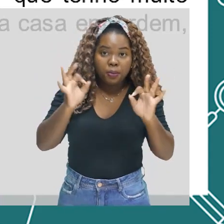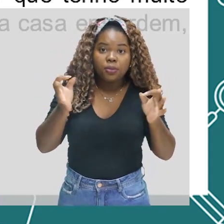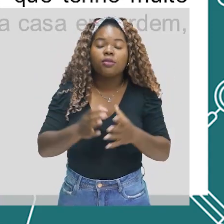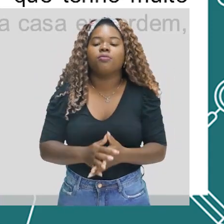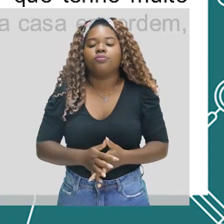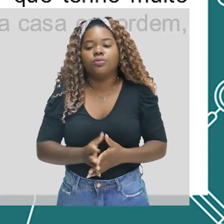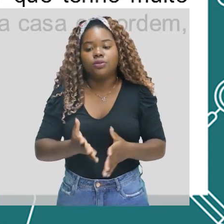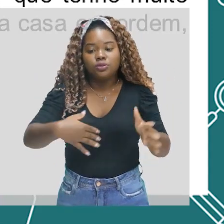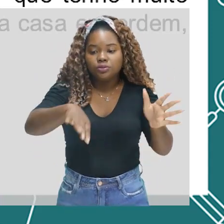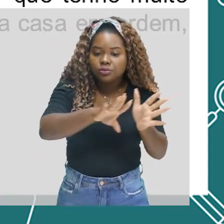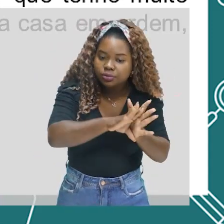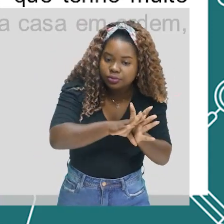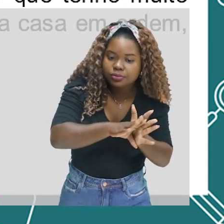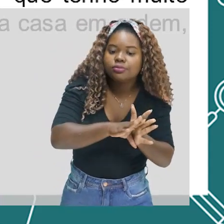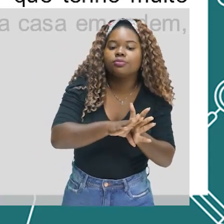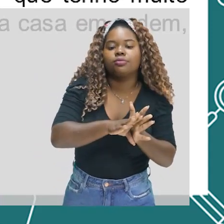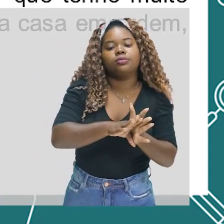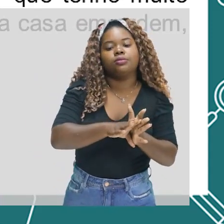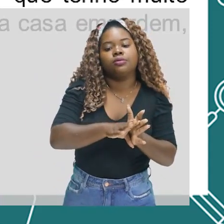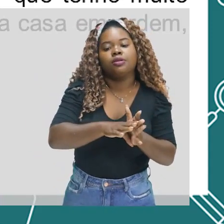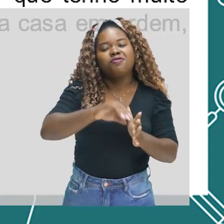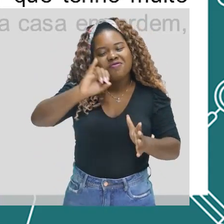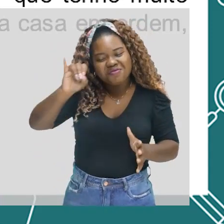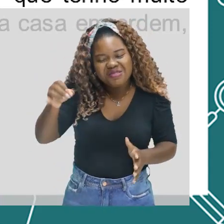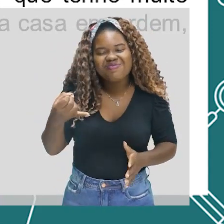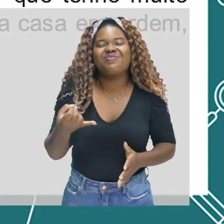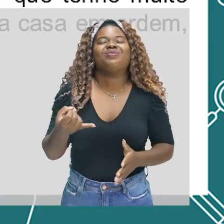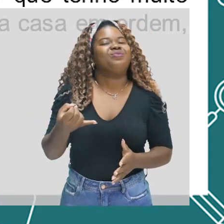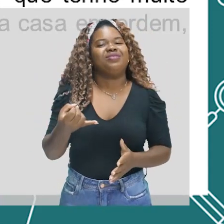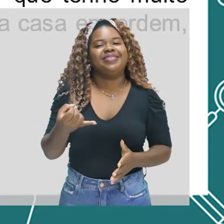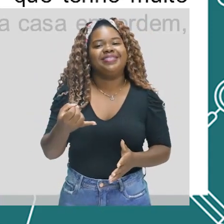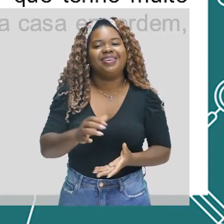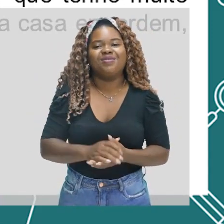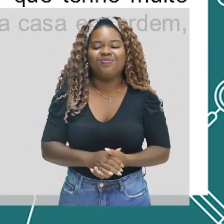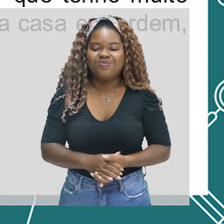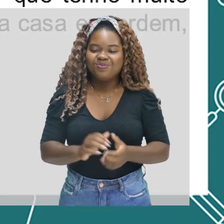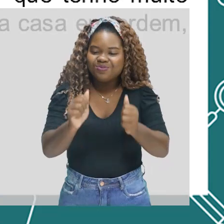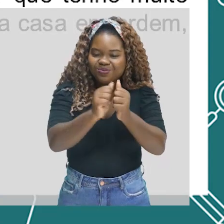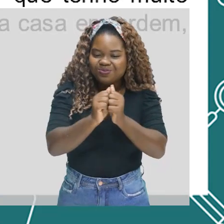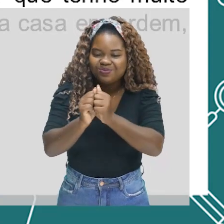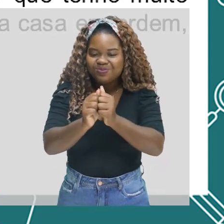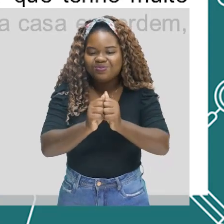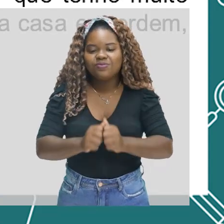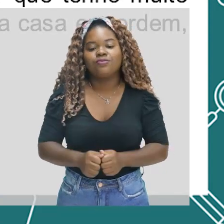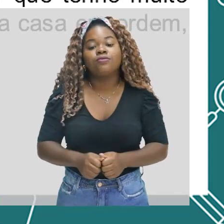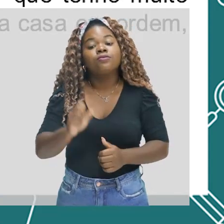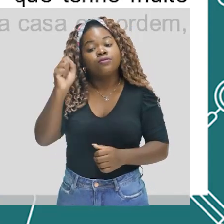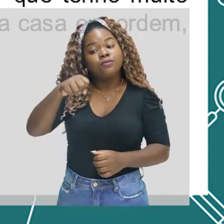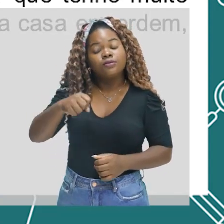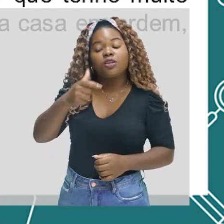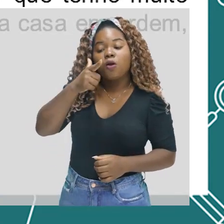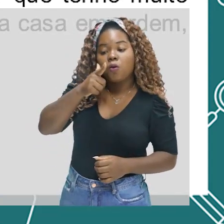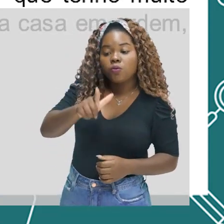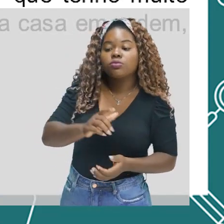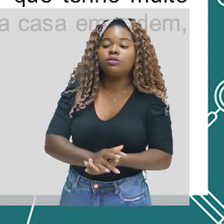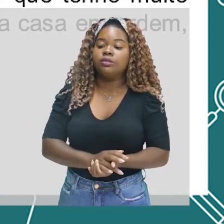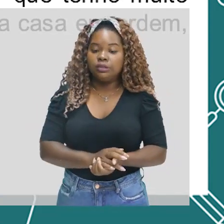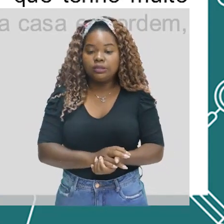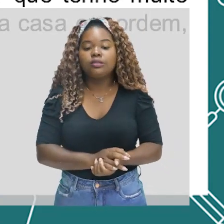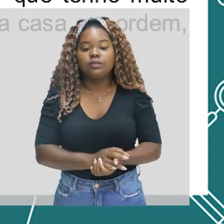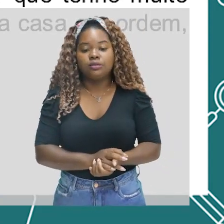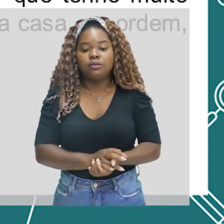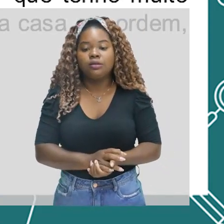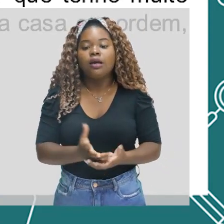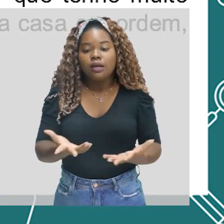chega e vamos aproveitar o tempo perdido bem juntinhos. Sim, consegui adiantar a viagem em uma semana. Isso